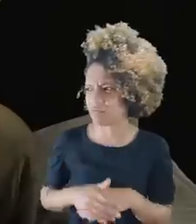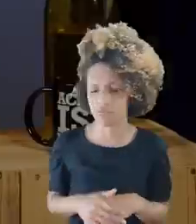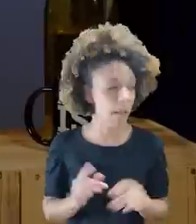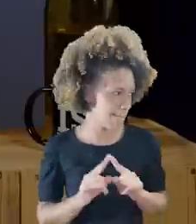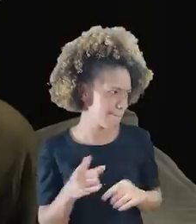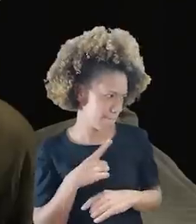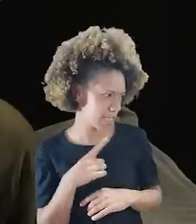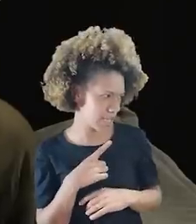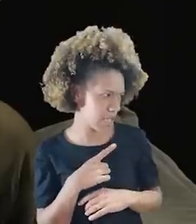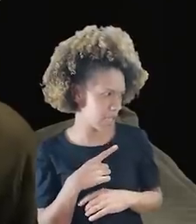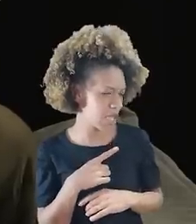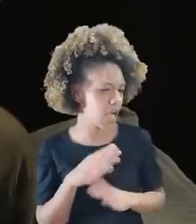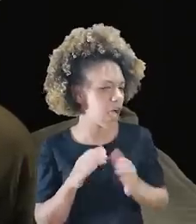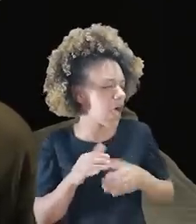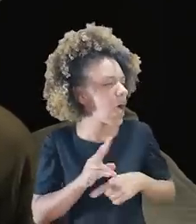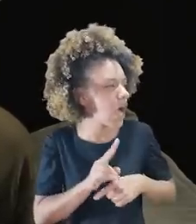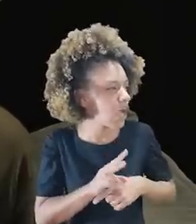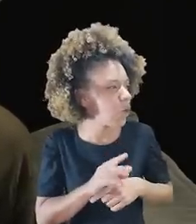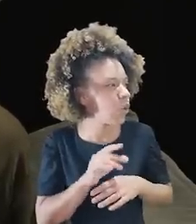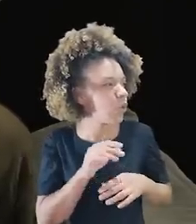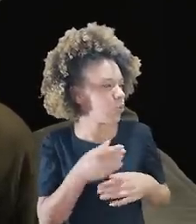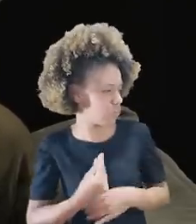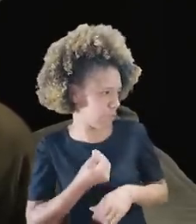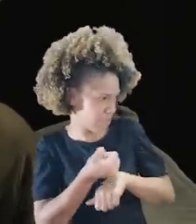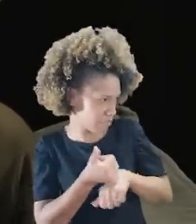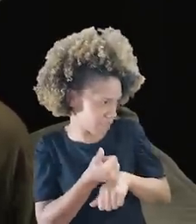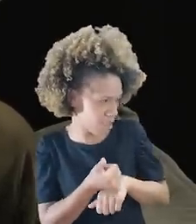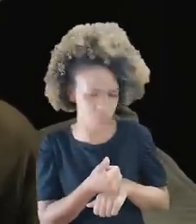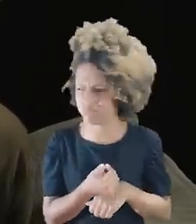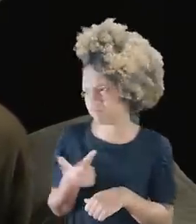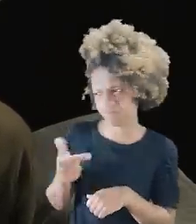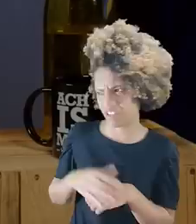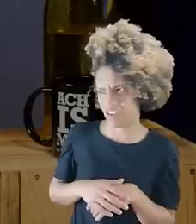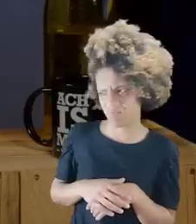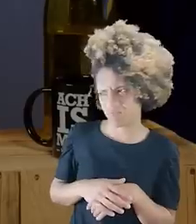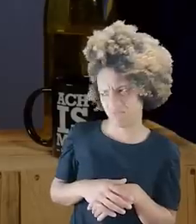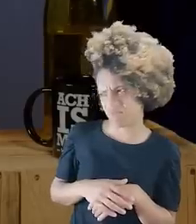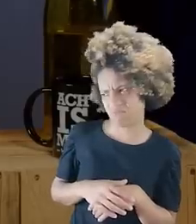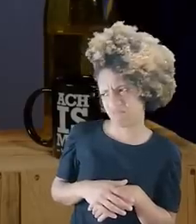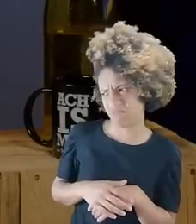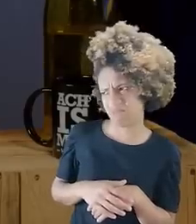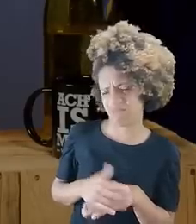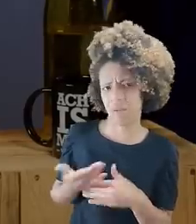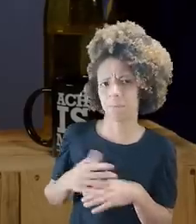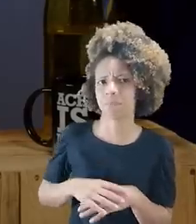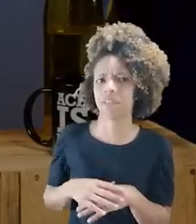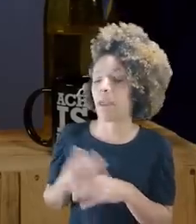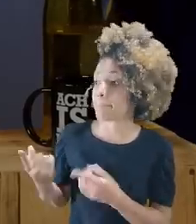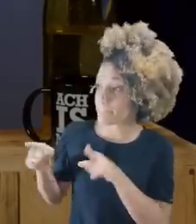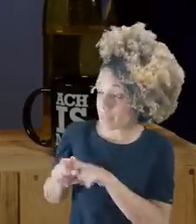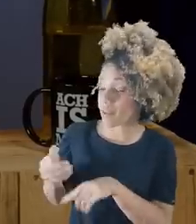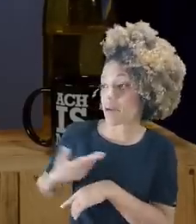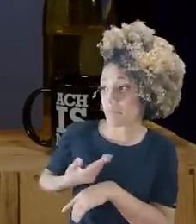ajudando muito ela não fica assim ontem foi o dia do indígena você tem que postar ela tentou uma vez fazer isso mas ela já viu